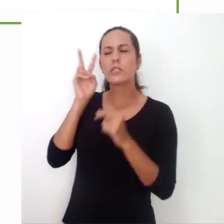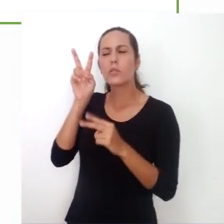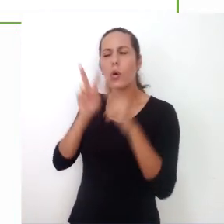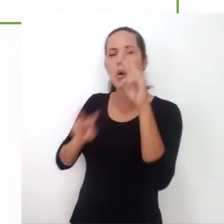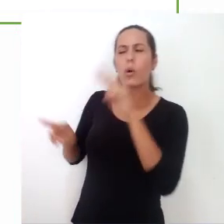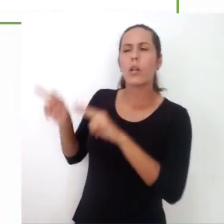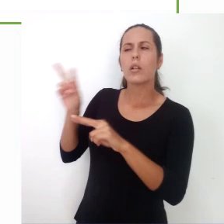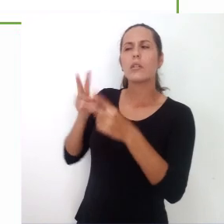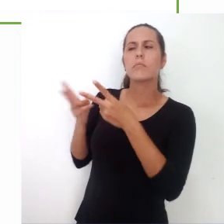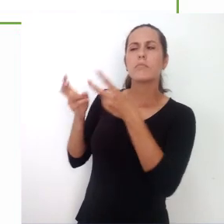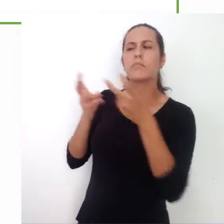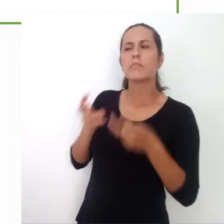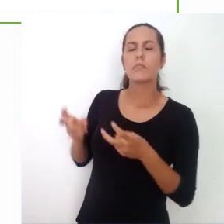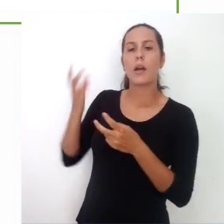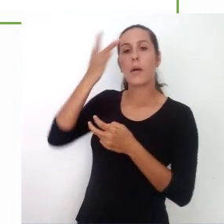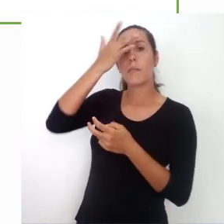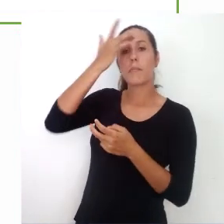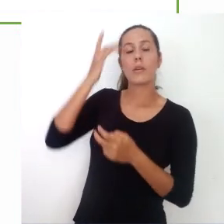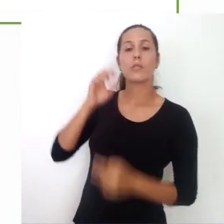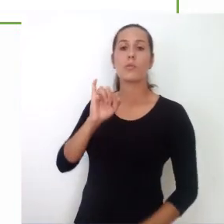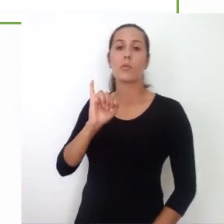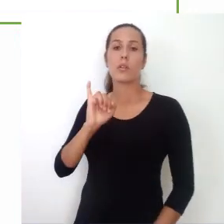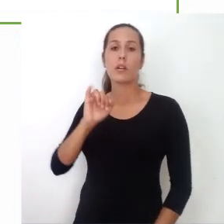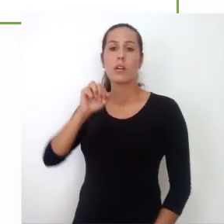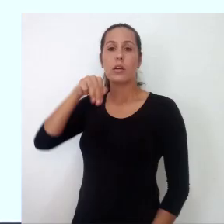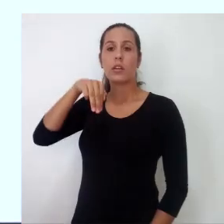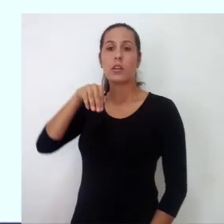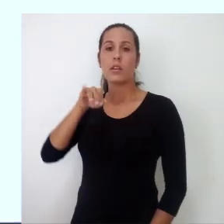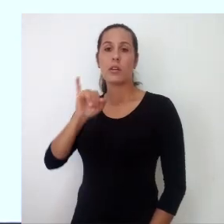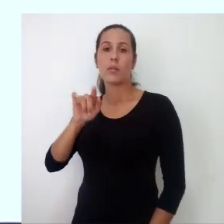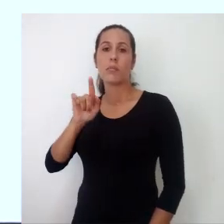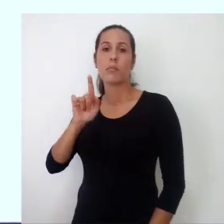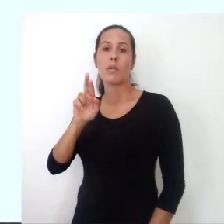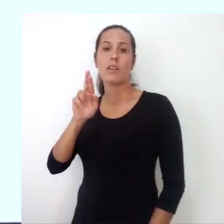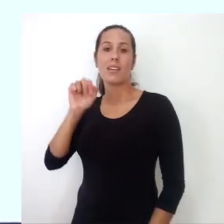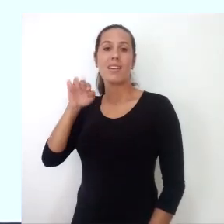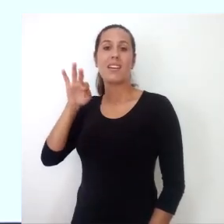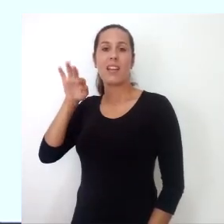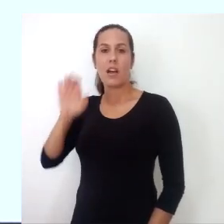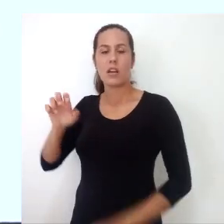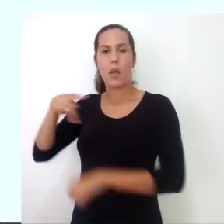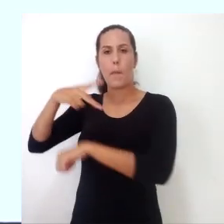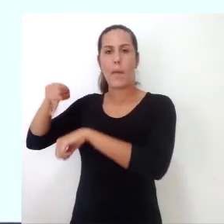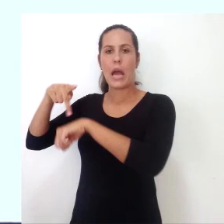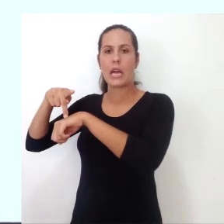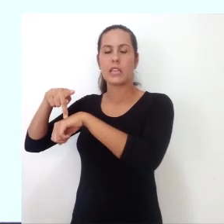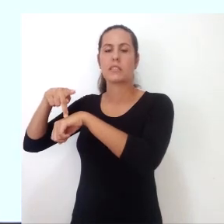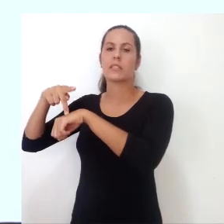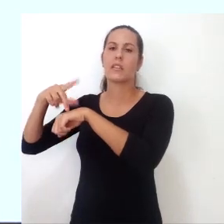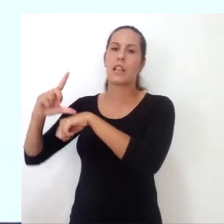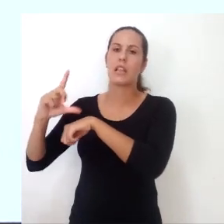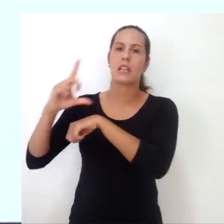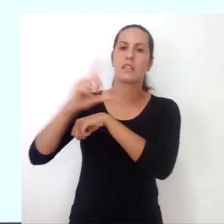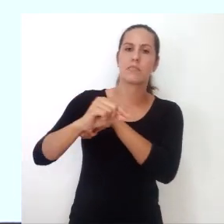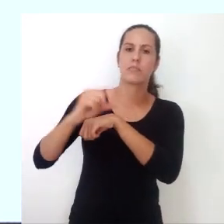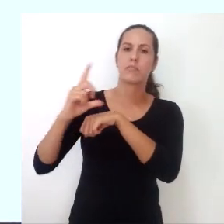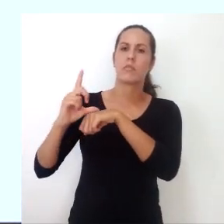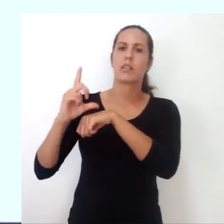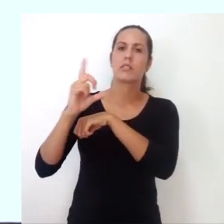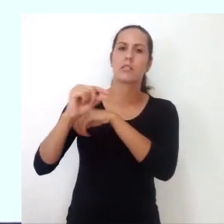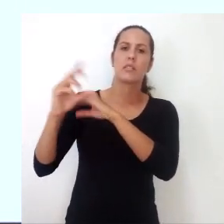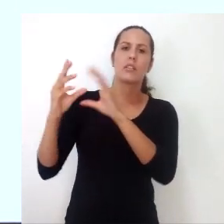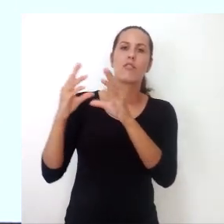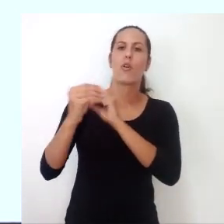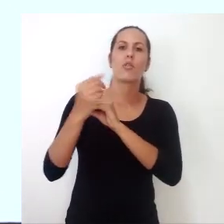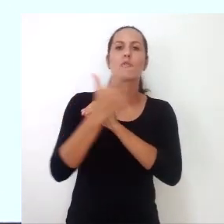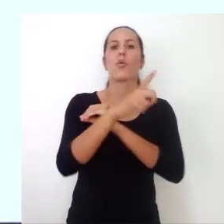temos aí os migrantes, aqueles que saem de sua terra, certo? Saem por uma questão de perseguição. Então a